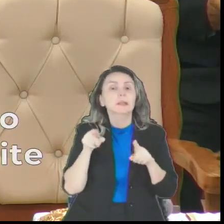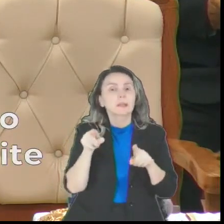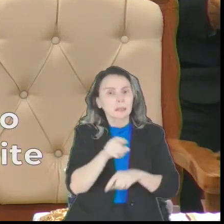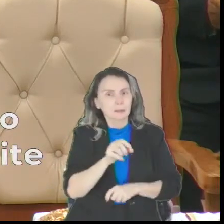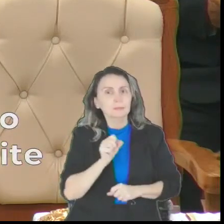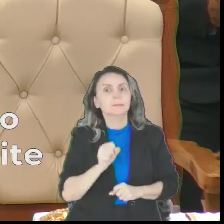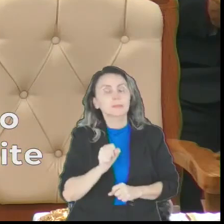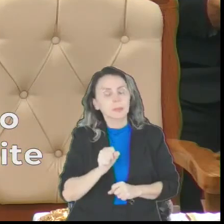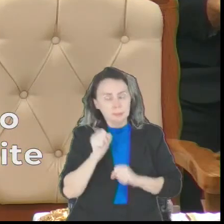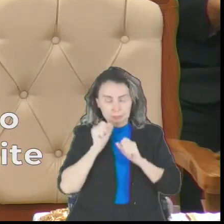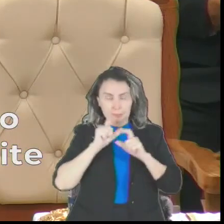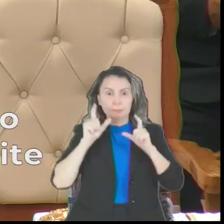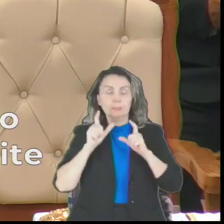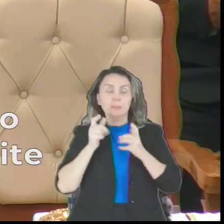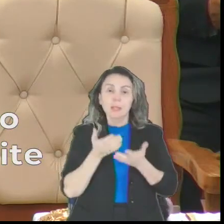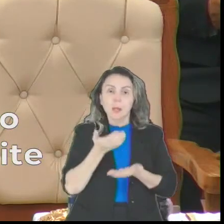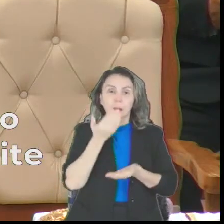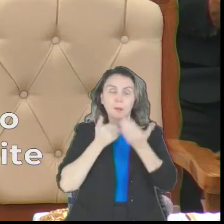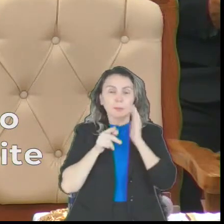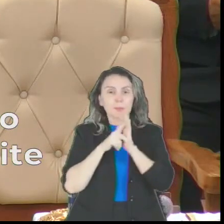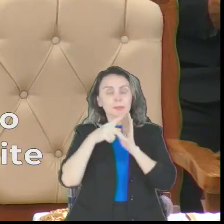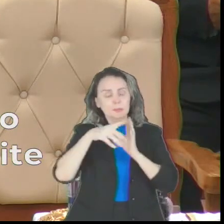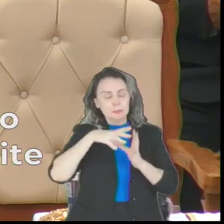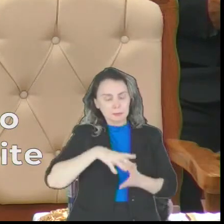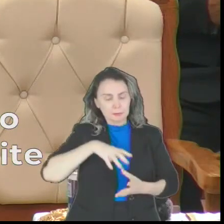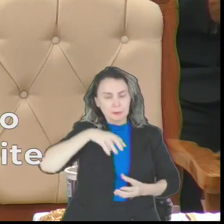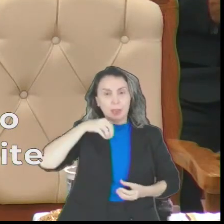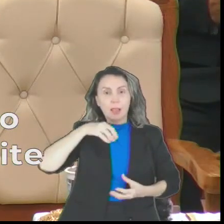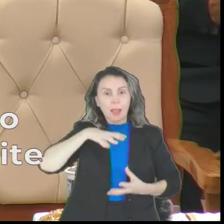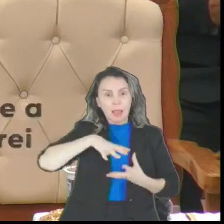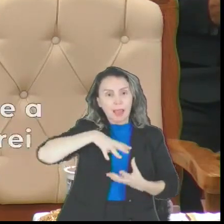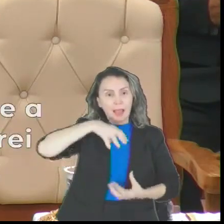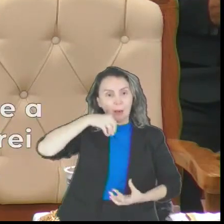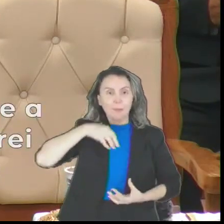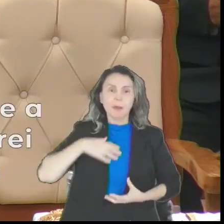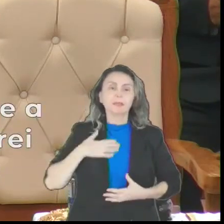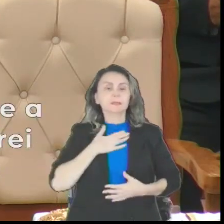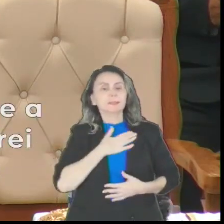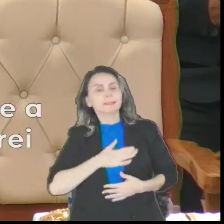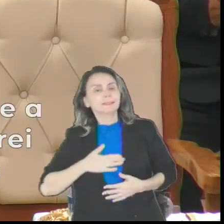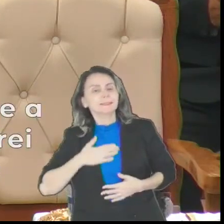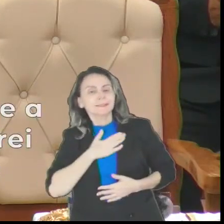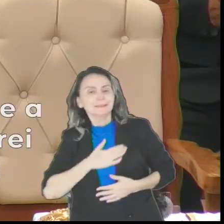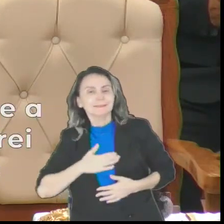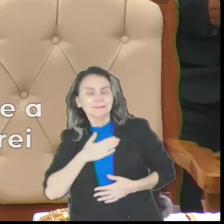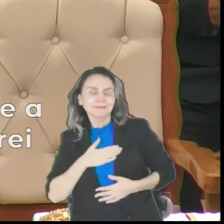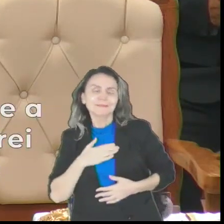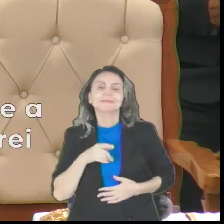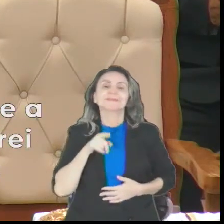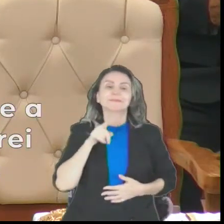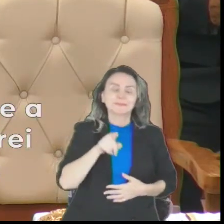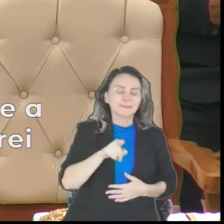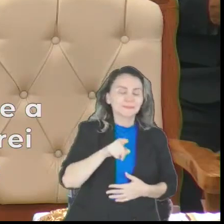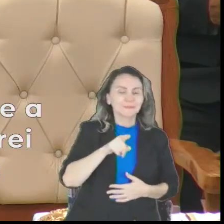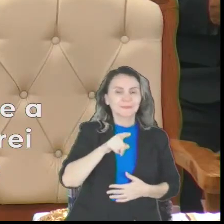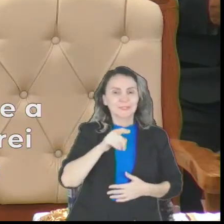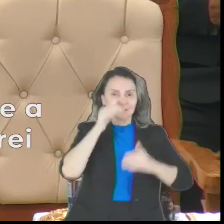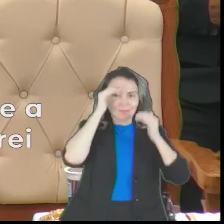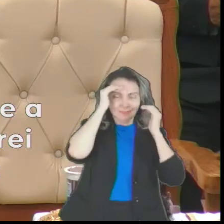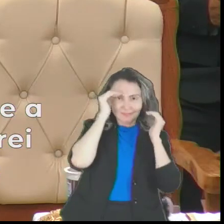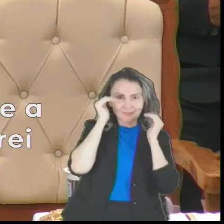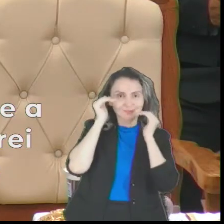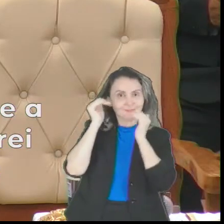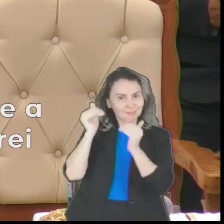bom, e a vossa alma se deleite com a gordura. Inclinai os vossos ouvidos e vinde a